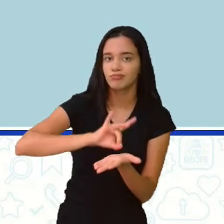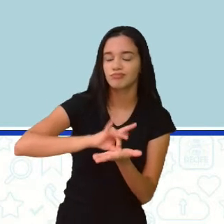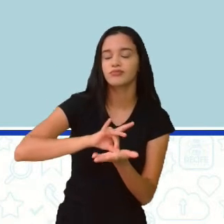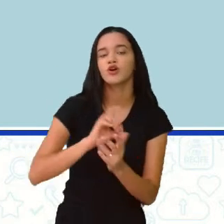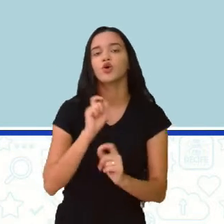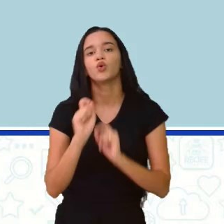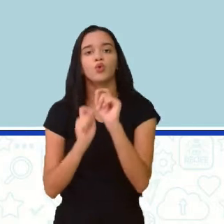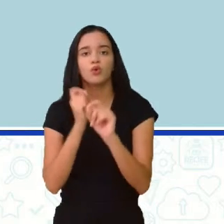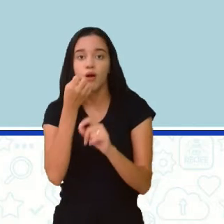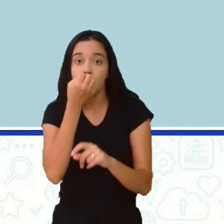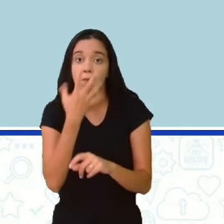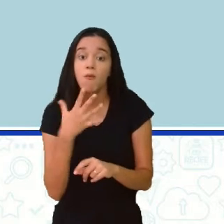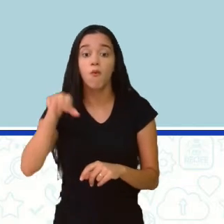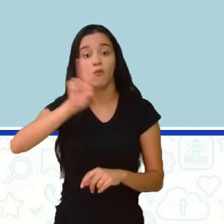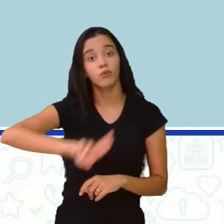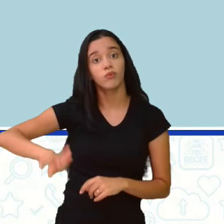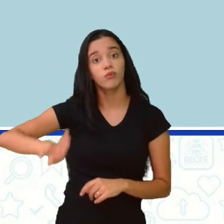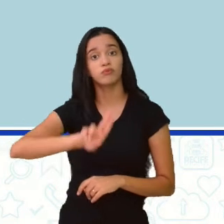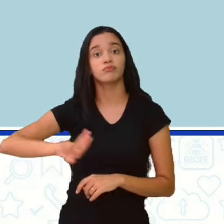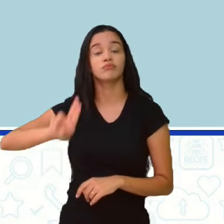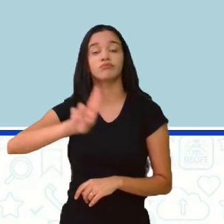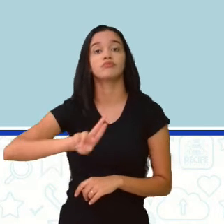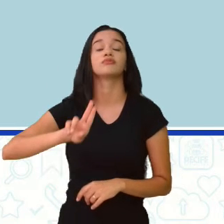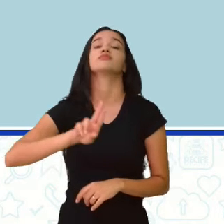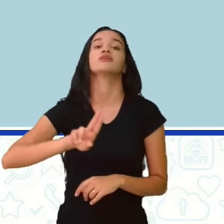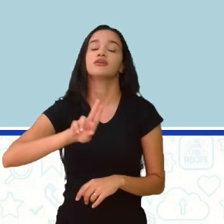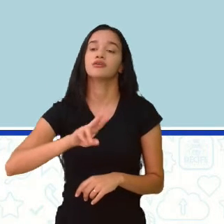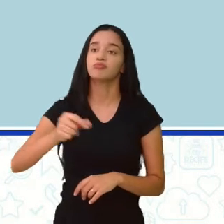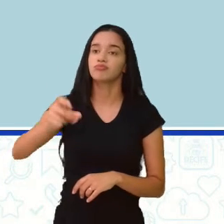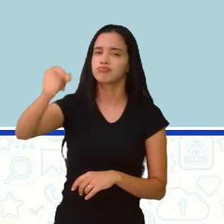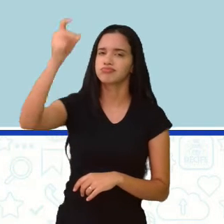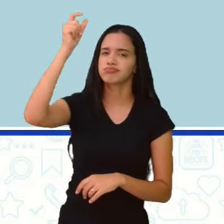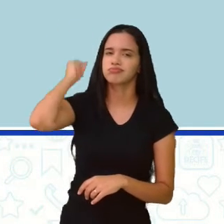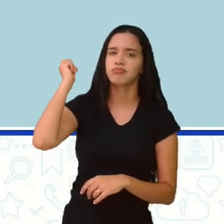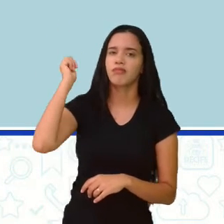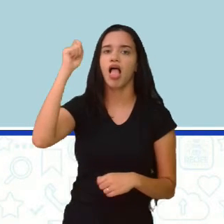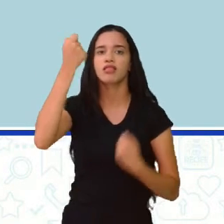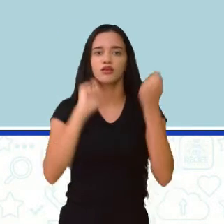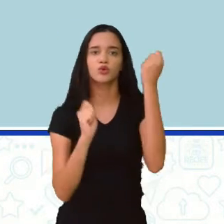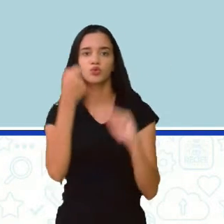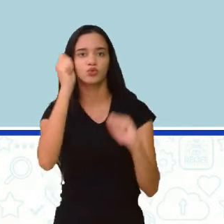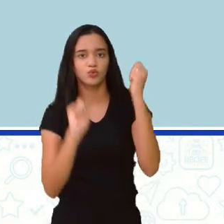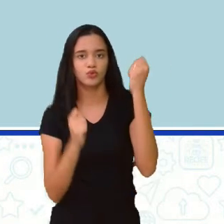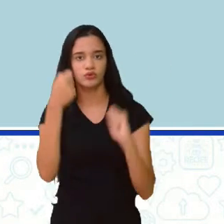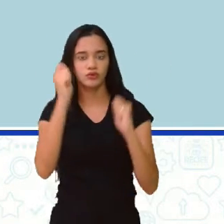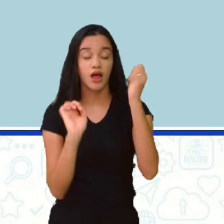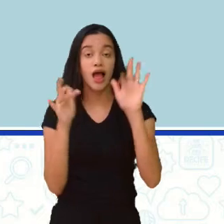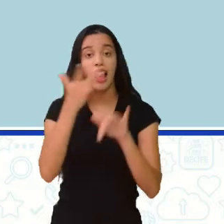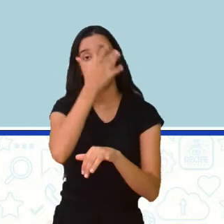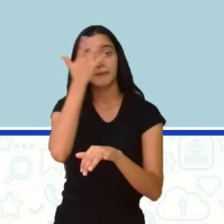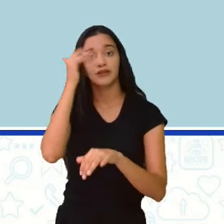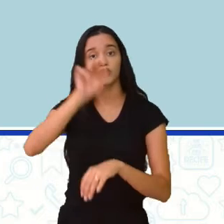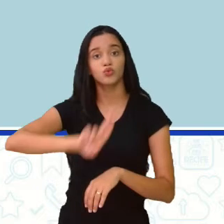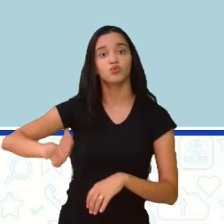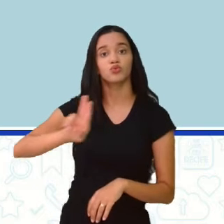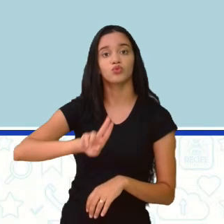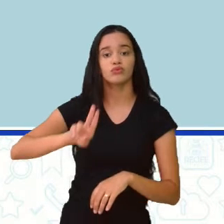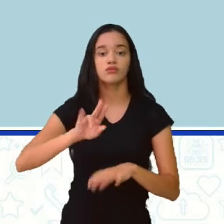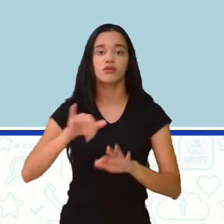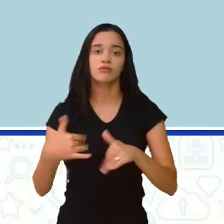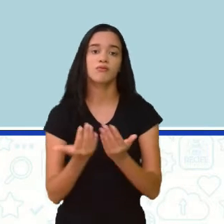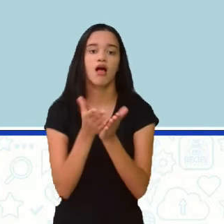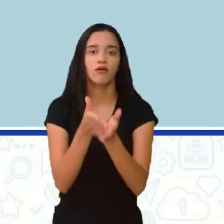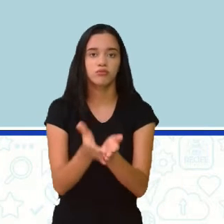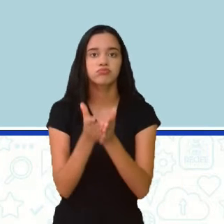um manancial muito usado na era colonial, no tempo da industrialização. Então, as pessoas usavam para o